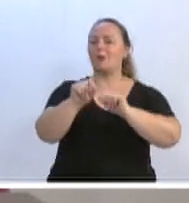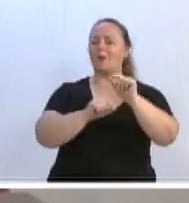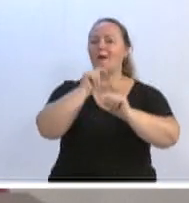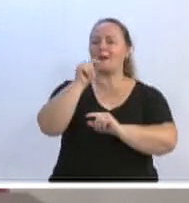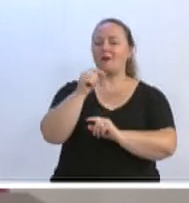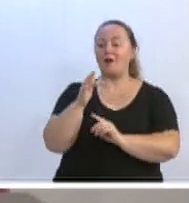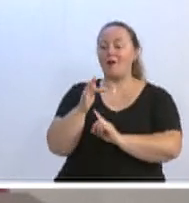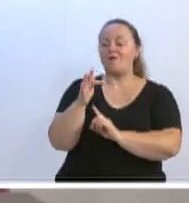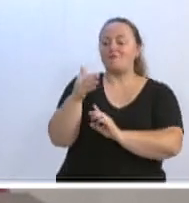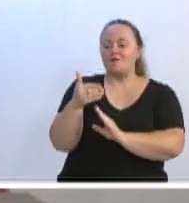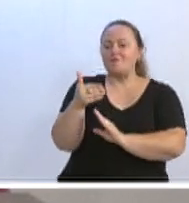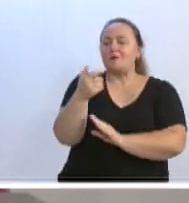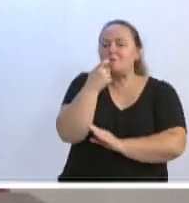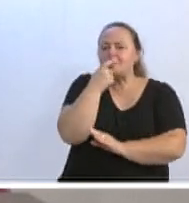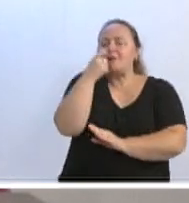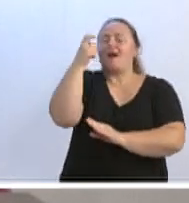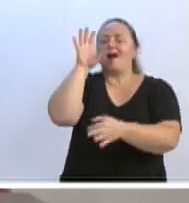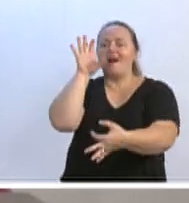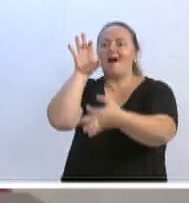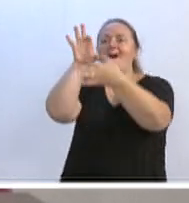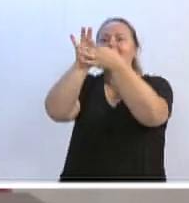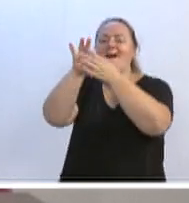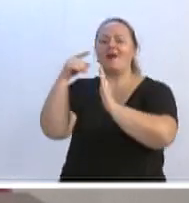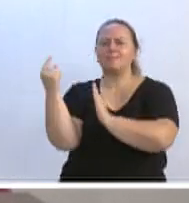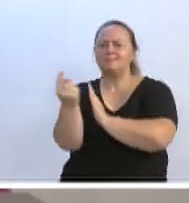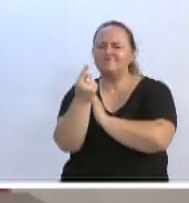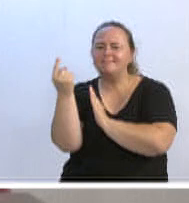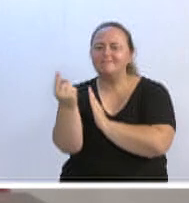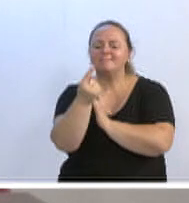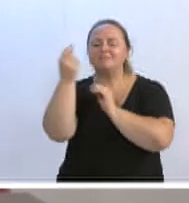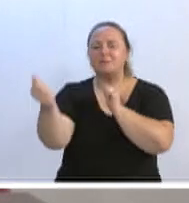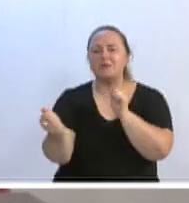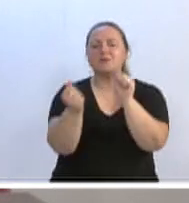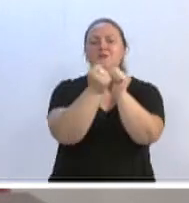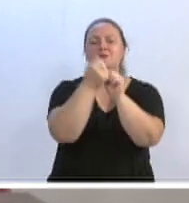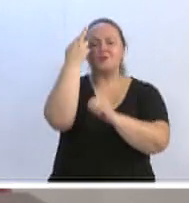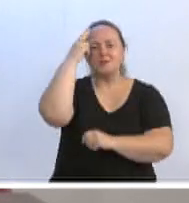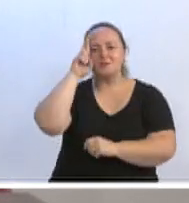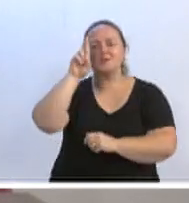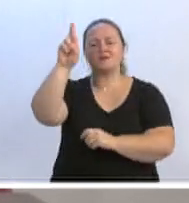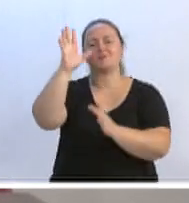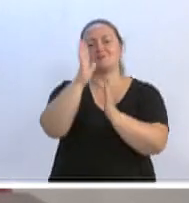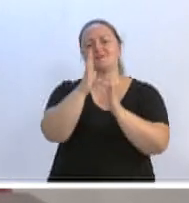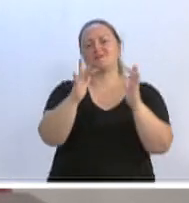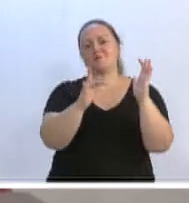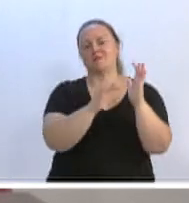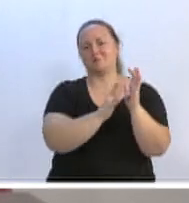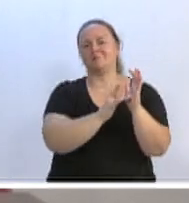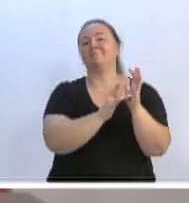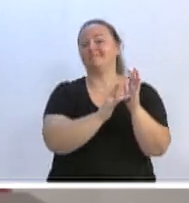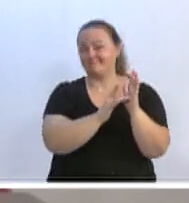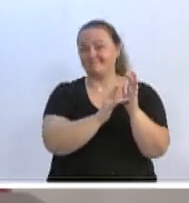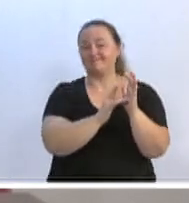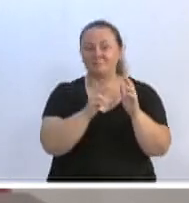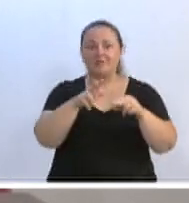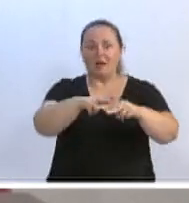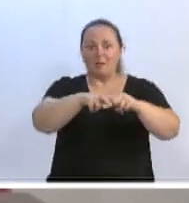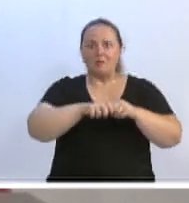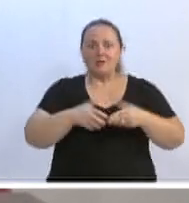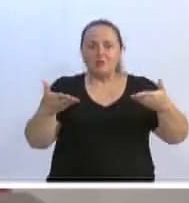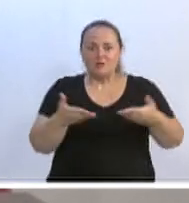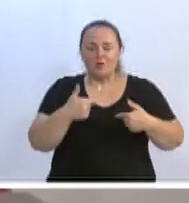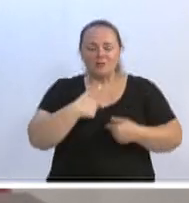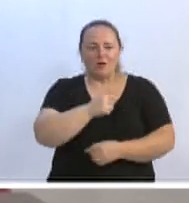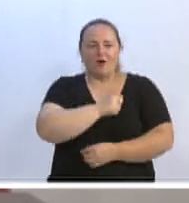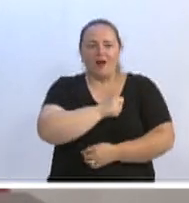dia estarão eternamente com o nosso Senhor e Salvador Jesus Cristo. Portanto, o meu coração